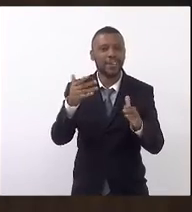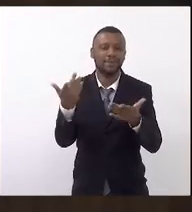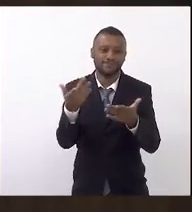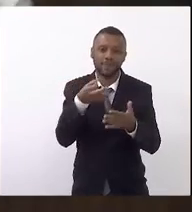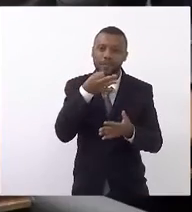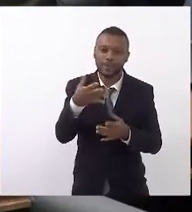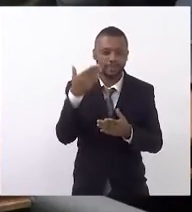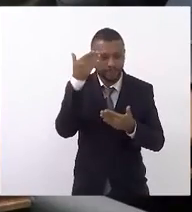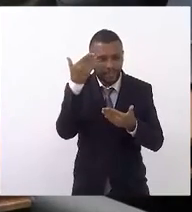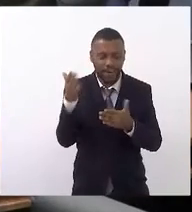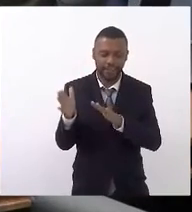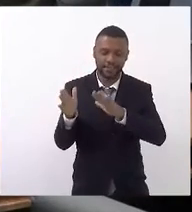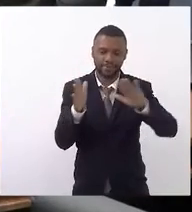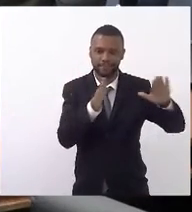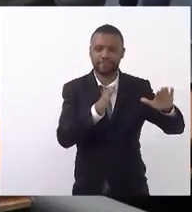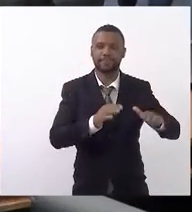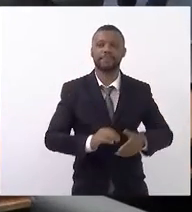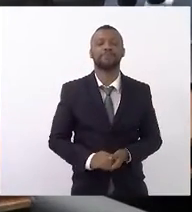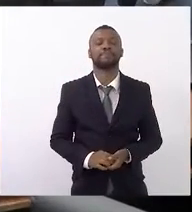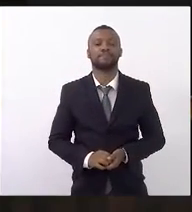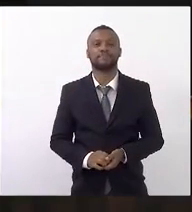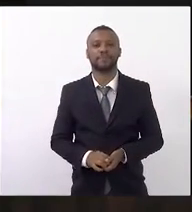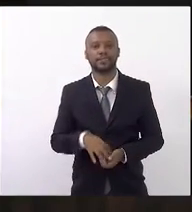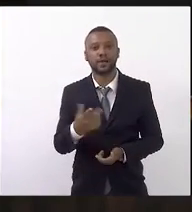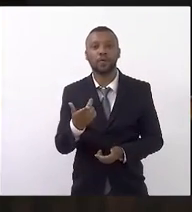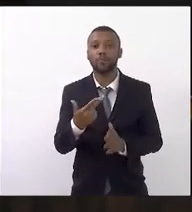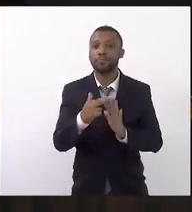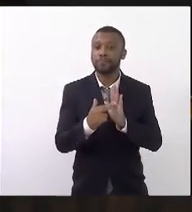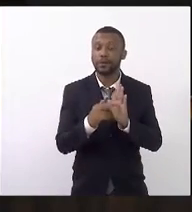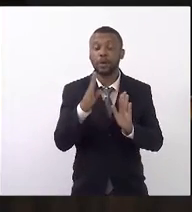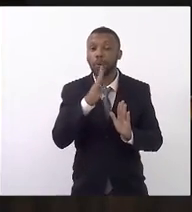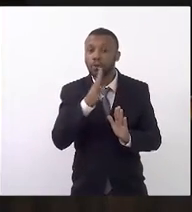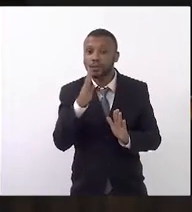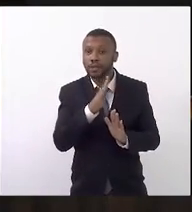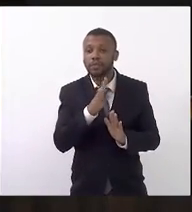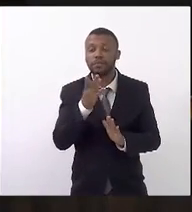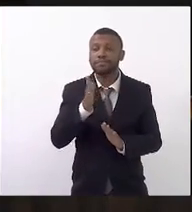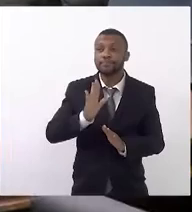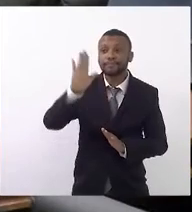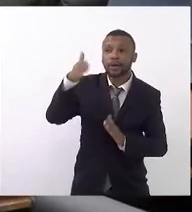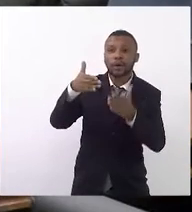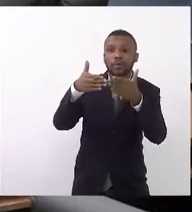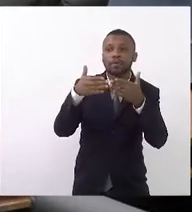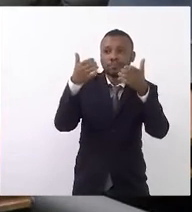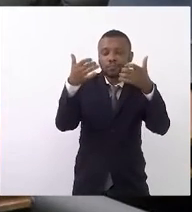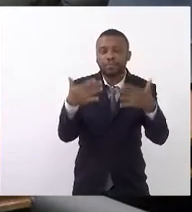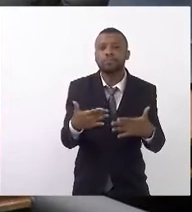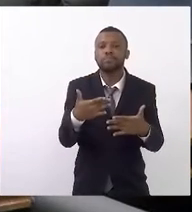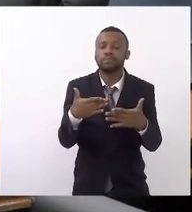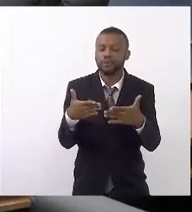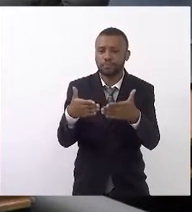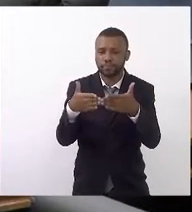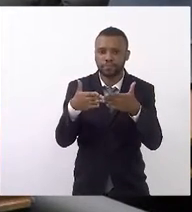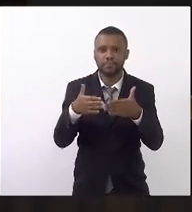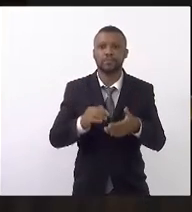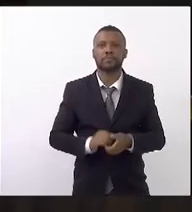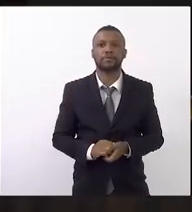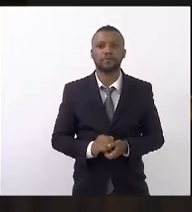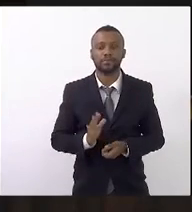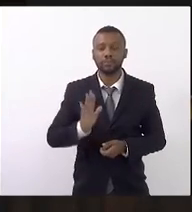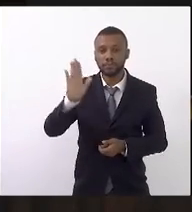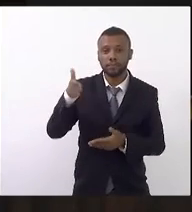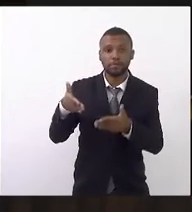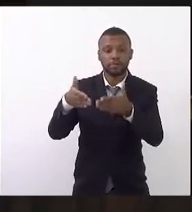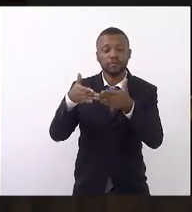Obrigada, presidente. Anuncio. Em regime de urgência e votação, discussão questão única. Questão de ordem, senhor presidente, por favor. Questão de ordem,